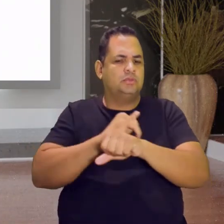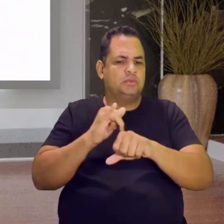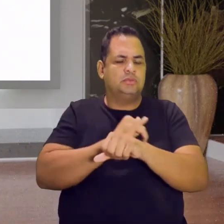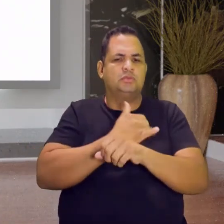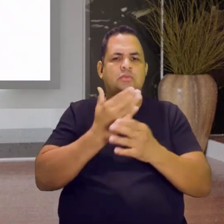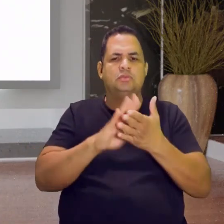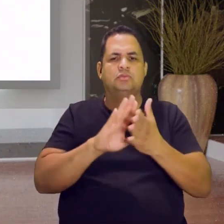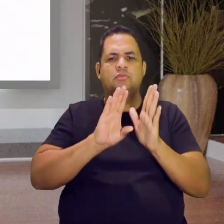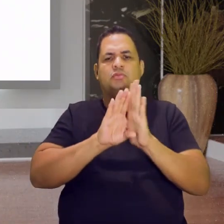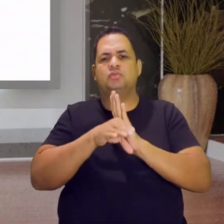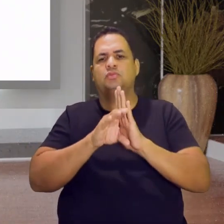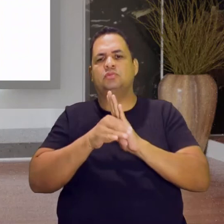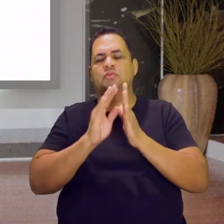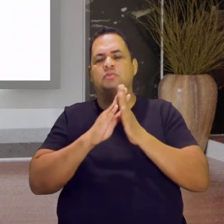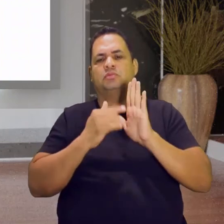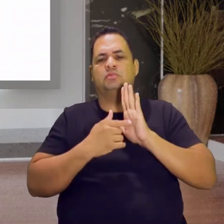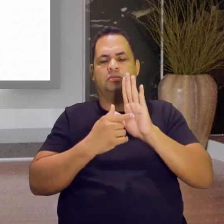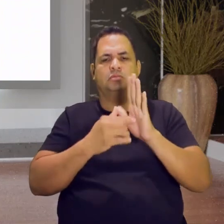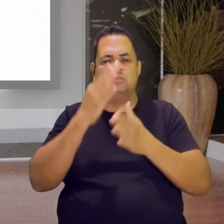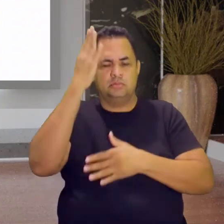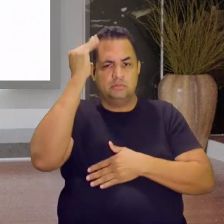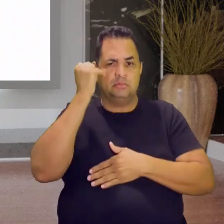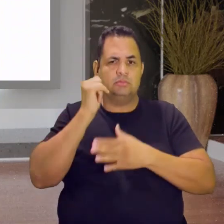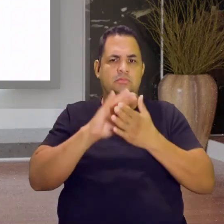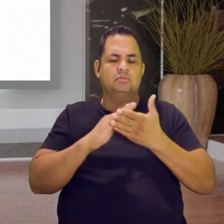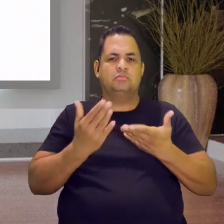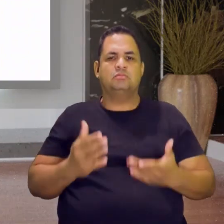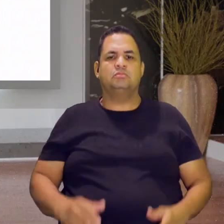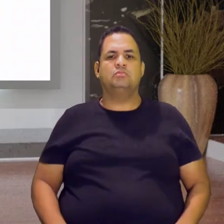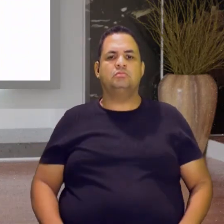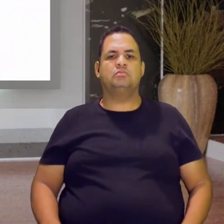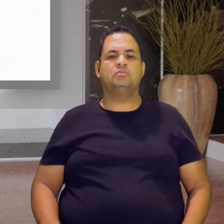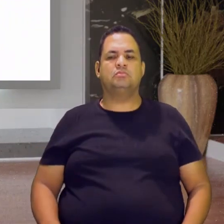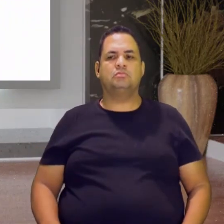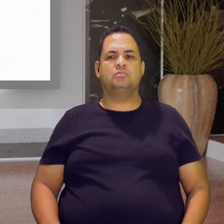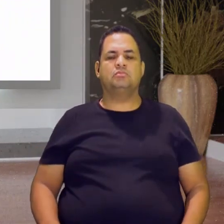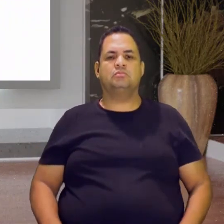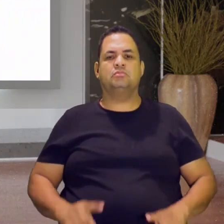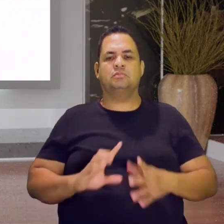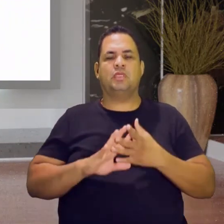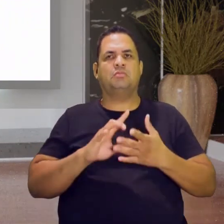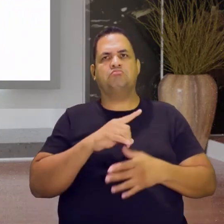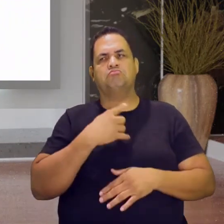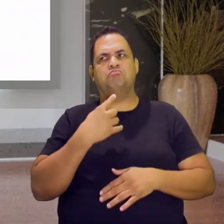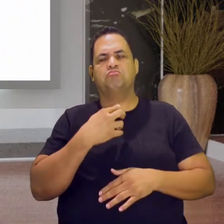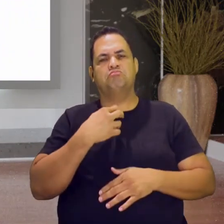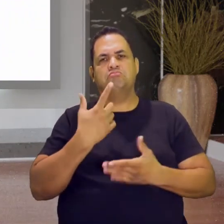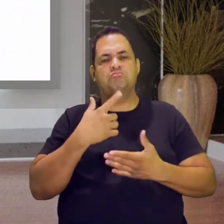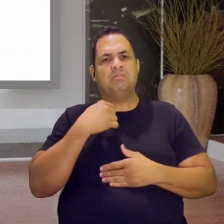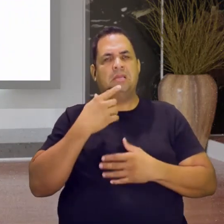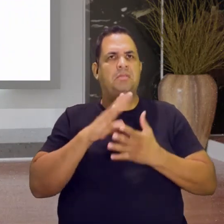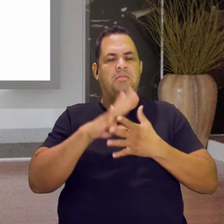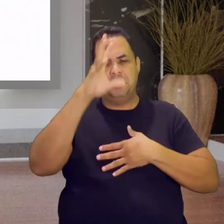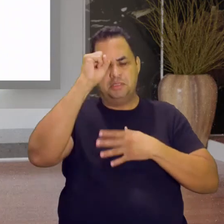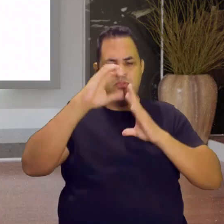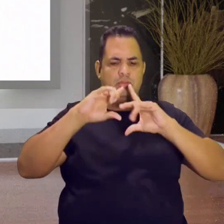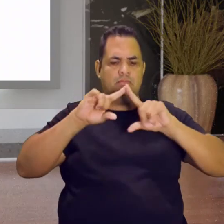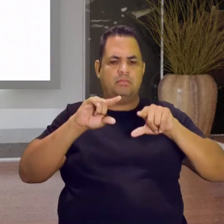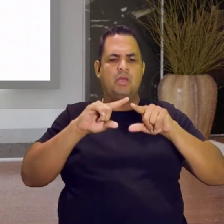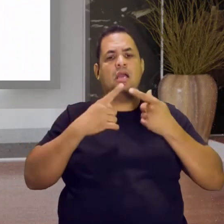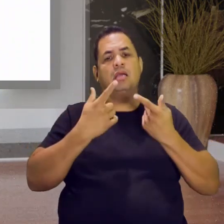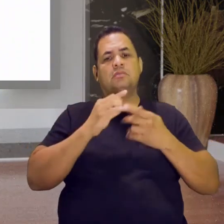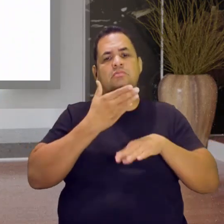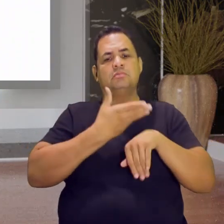sobre os conceitos, porque a gente não consegue aprender tudo, né? Aprender, decorar tudo, não é? Então,